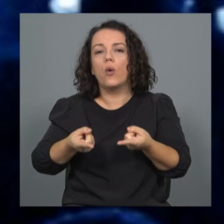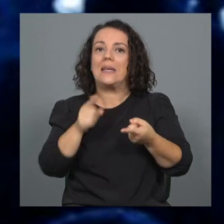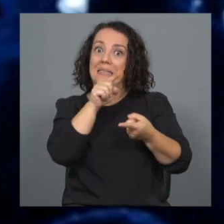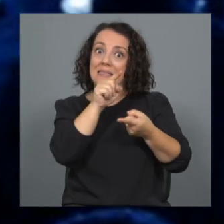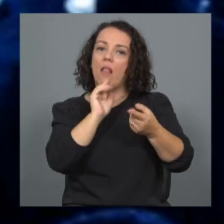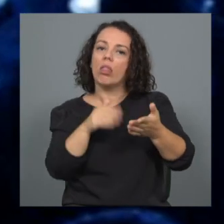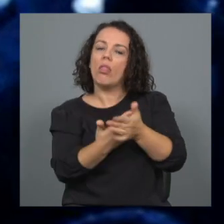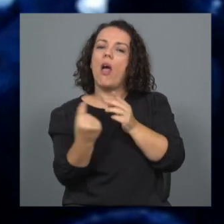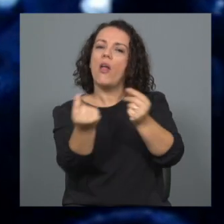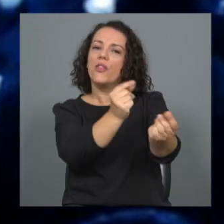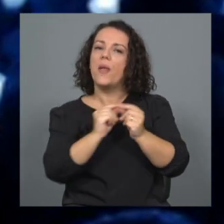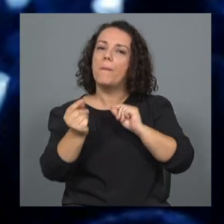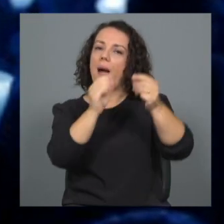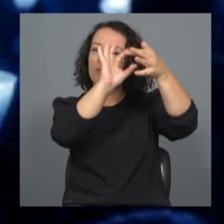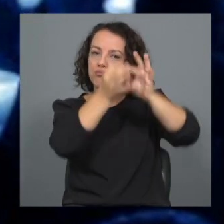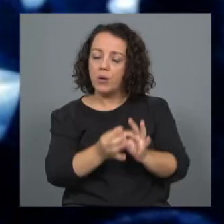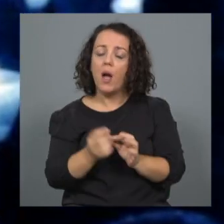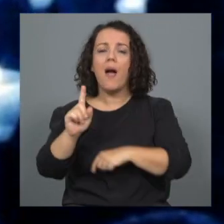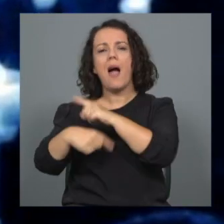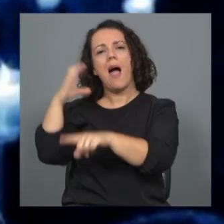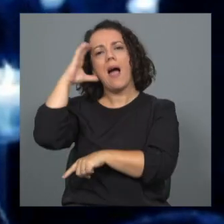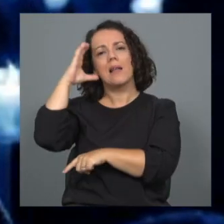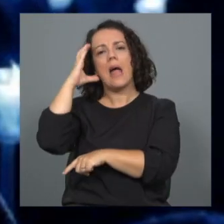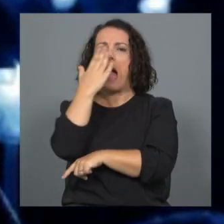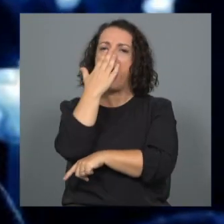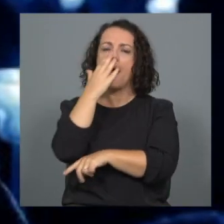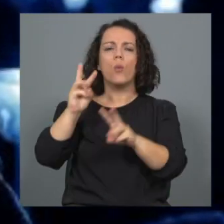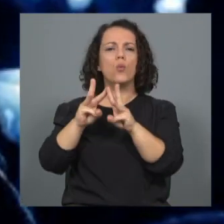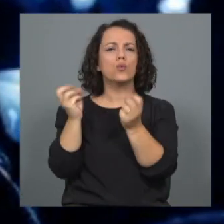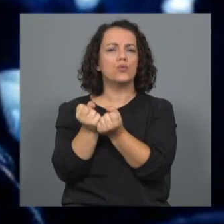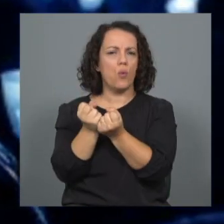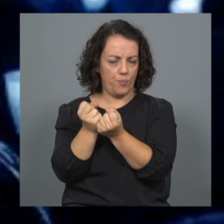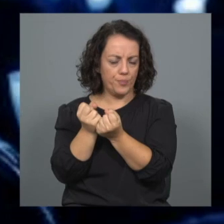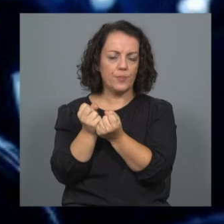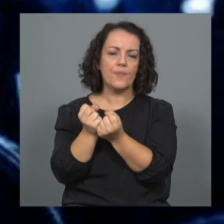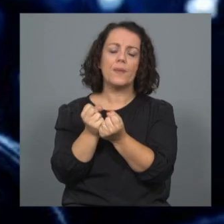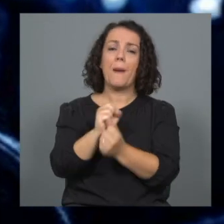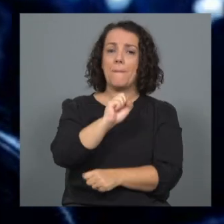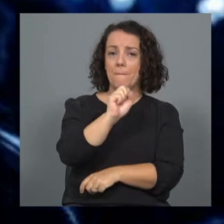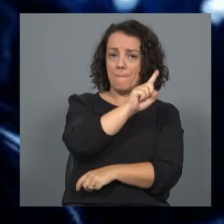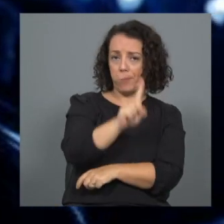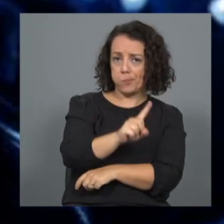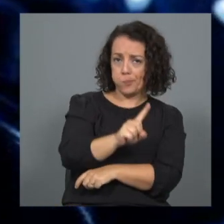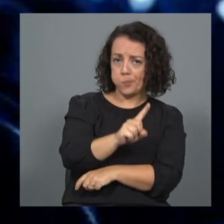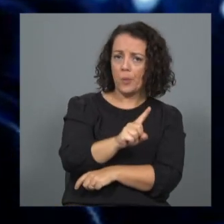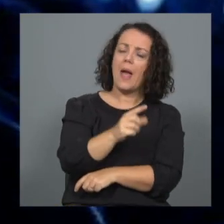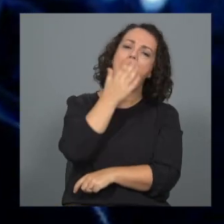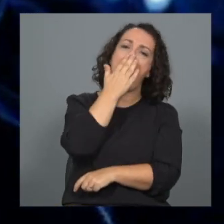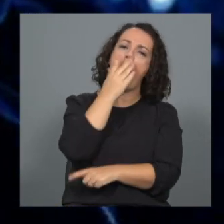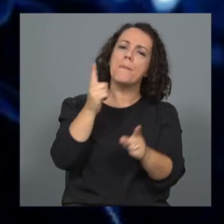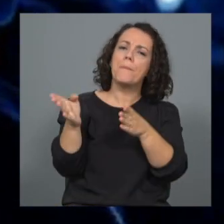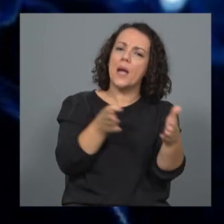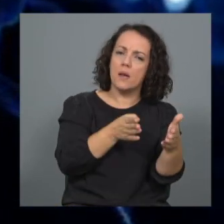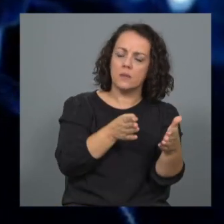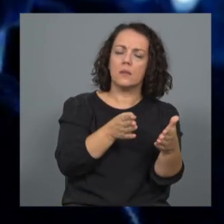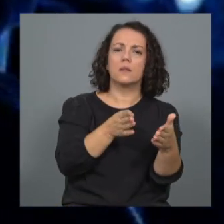parte da tarde, digamos que são uma espécie de workshops, são sessões. Primeiro, uma primeira sessão, uma primeira parte em que cada